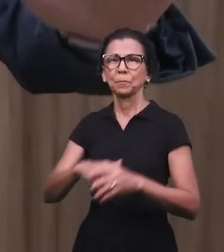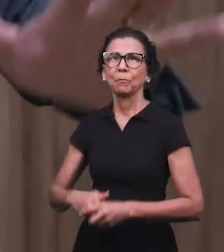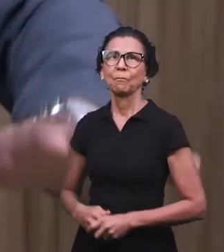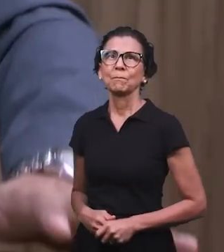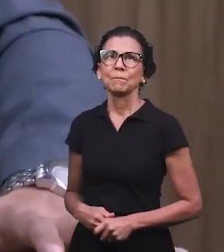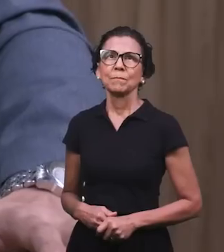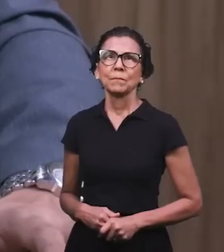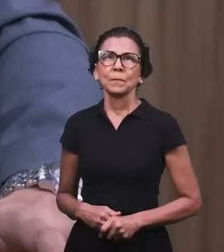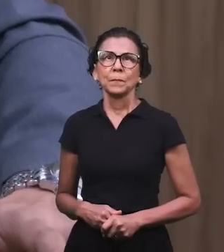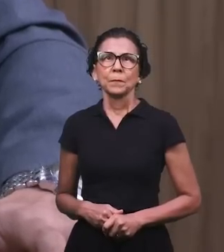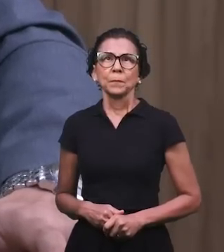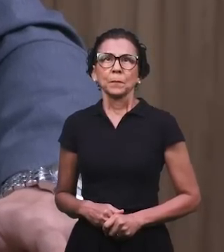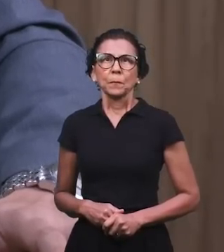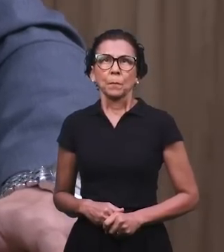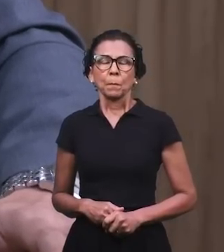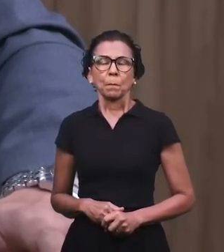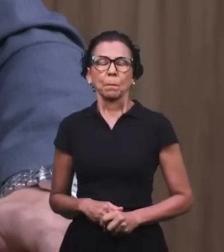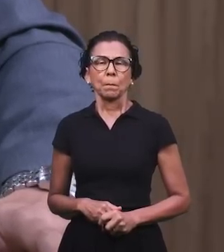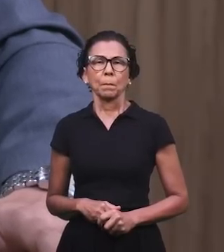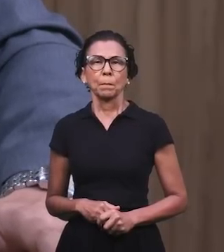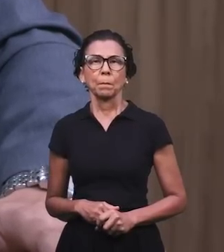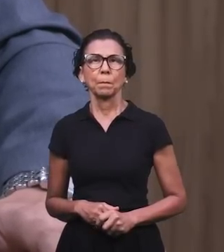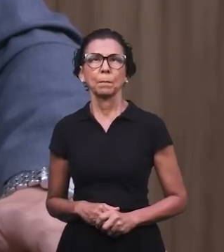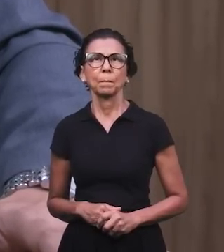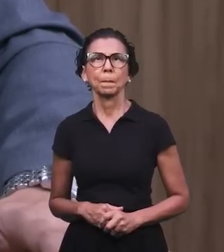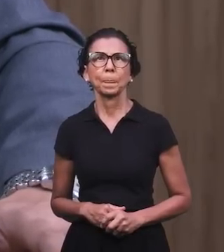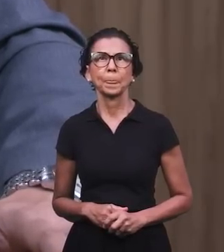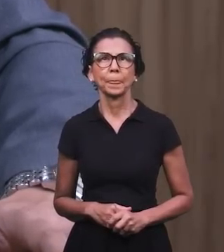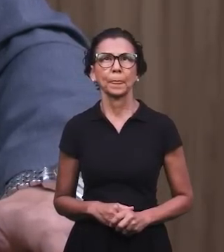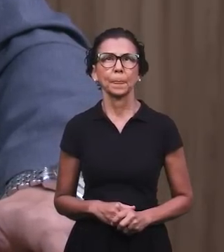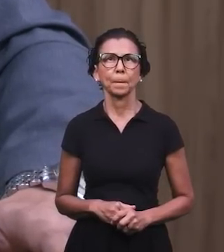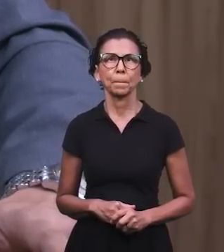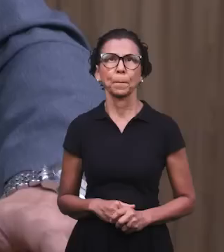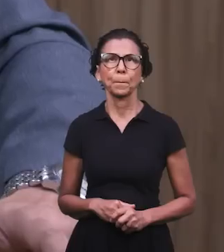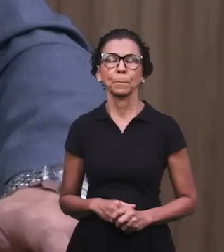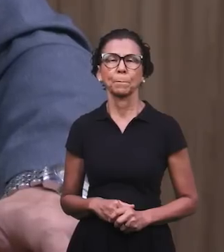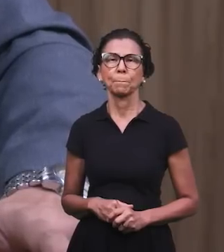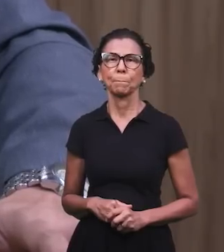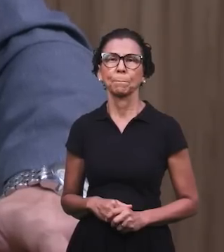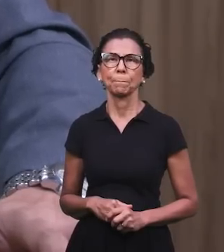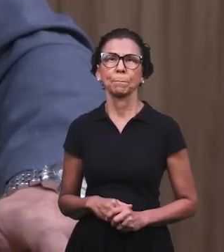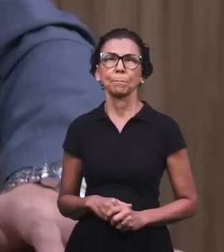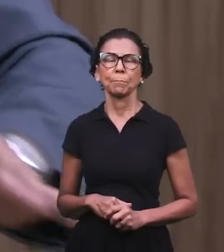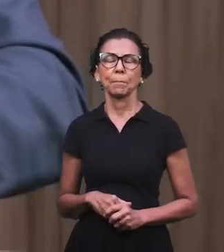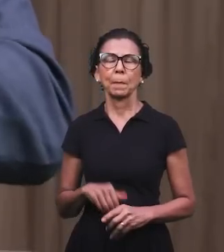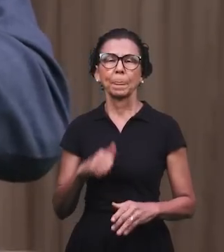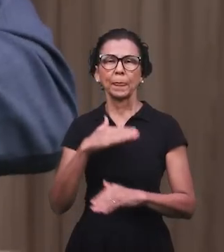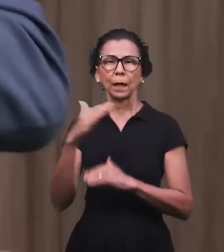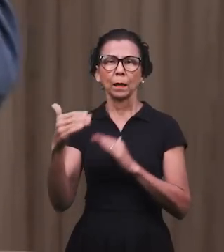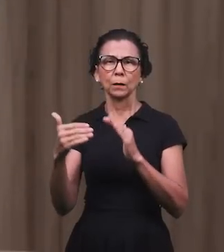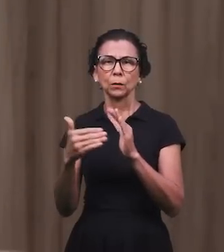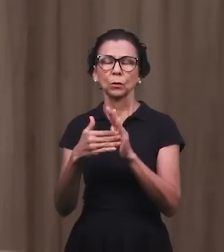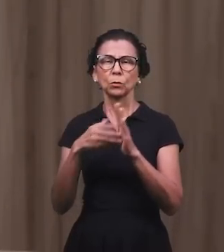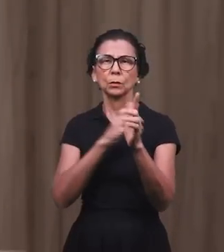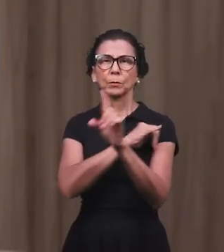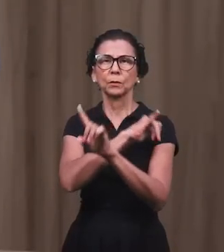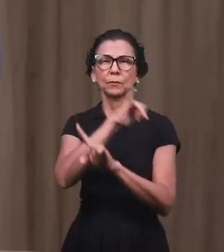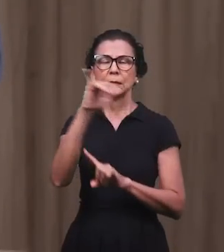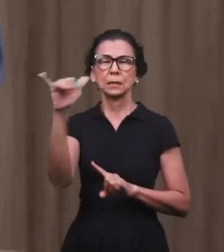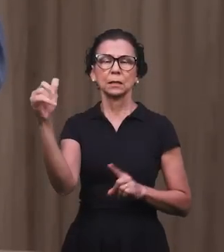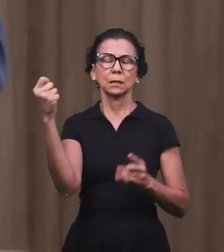comprado, né? Há um texto que Davi diz assim, eu do meu próprio tesouro, da minha própria prata, do meu próprio ouro, eu separei para